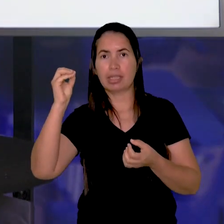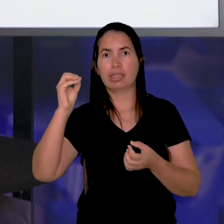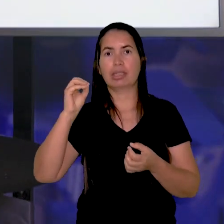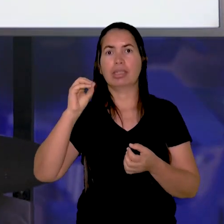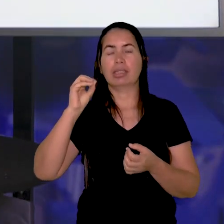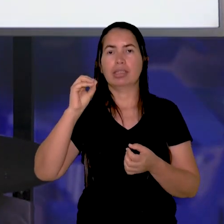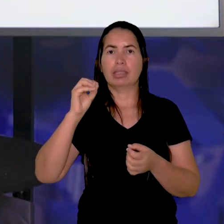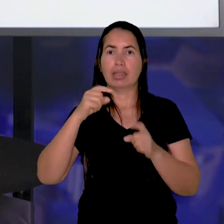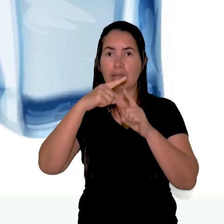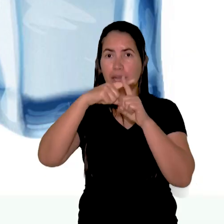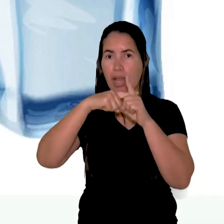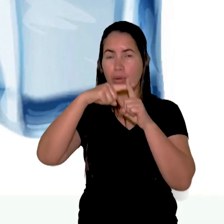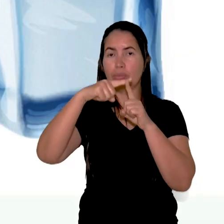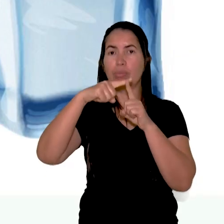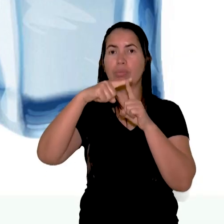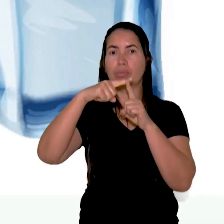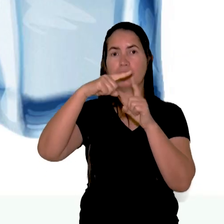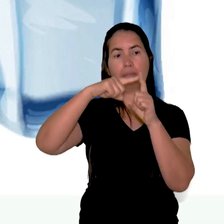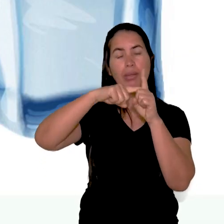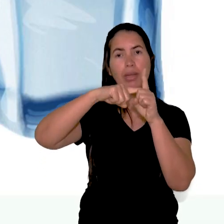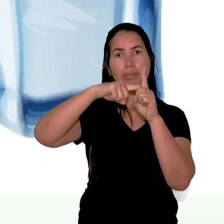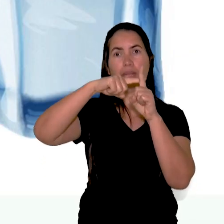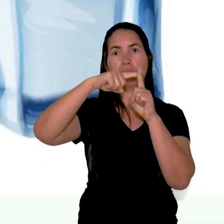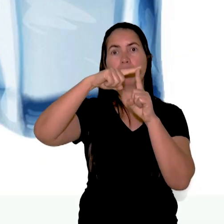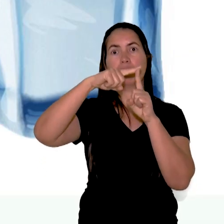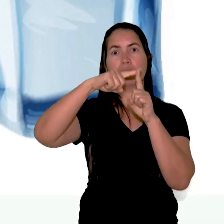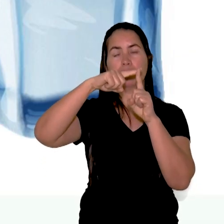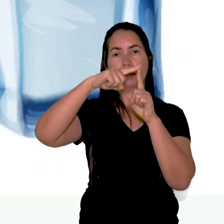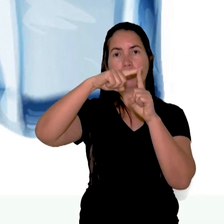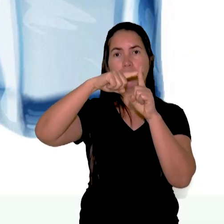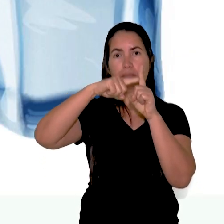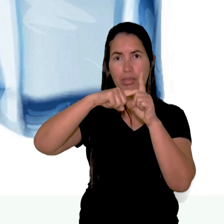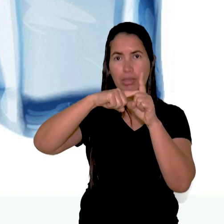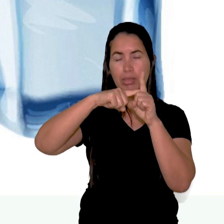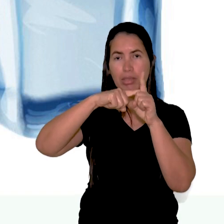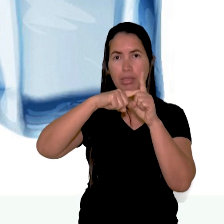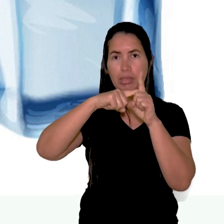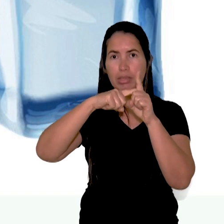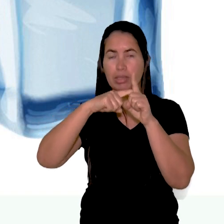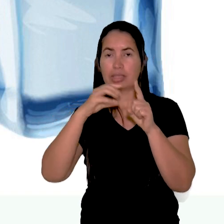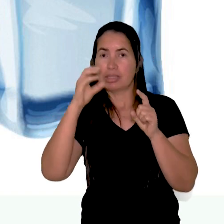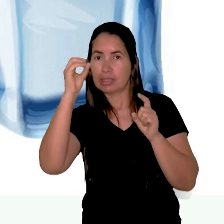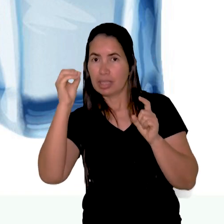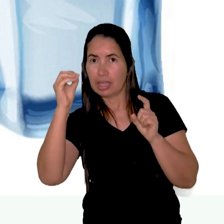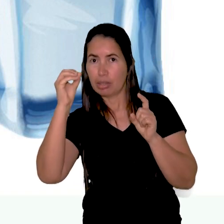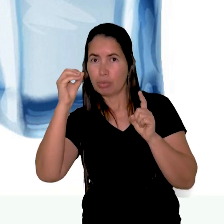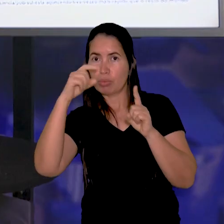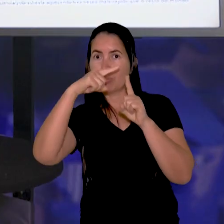E a água congela quando atinge uma temperatura de 0 graus Celsius?